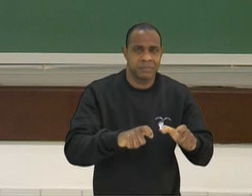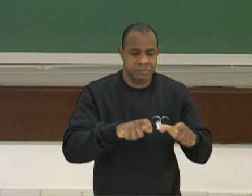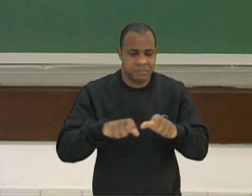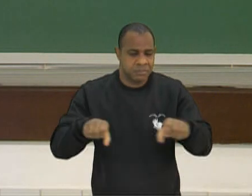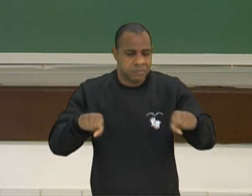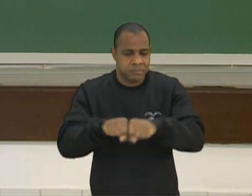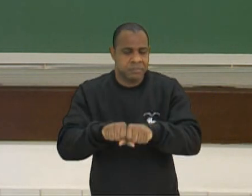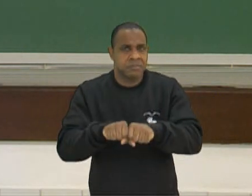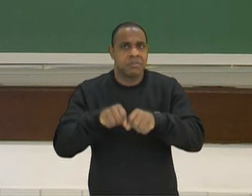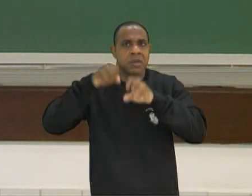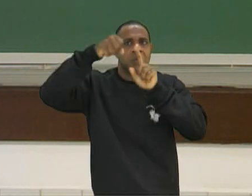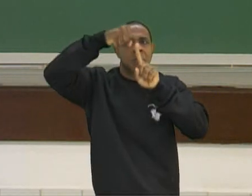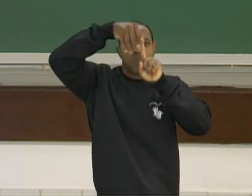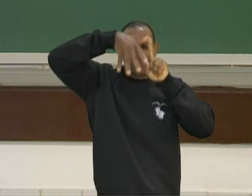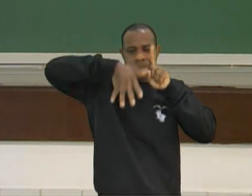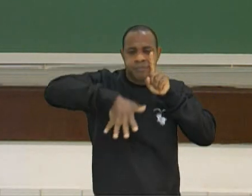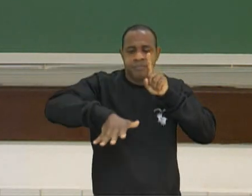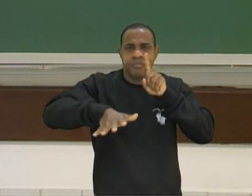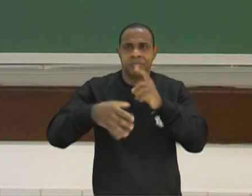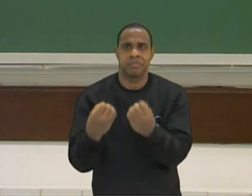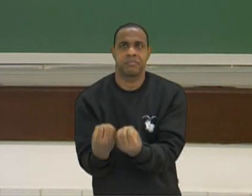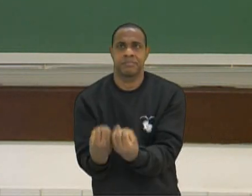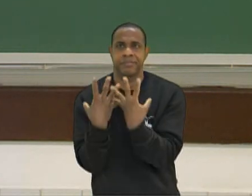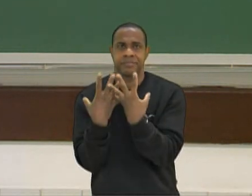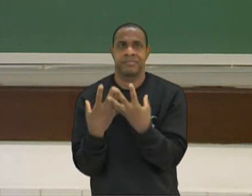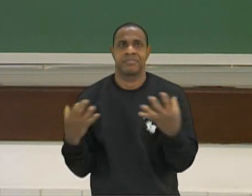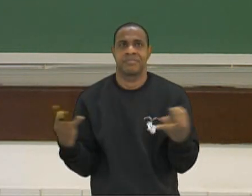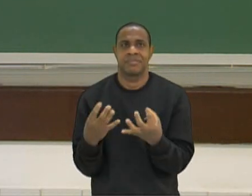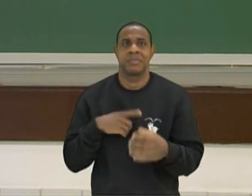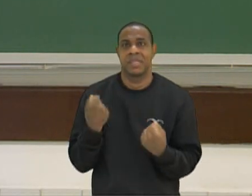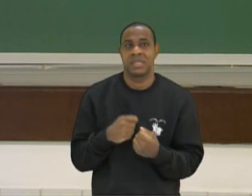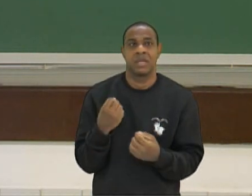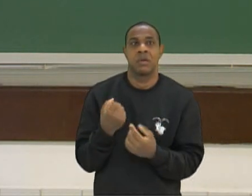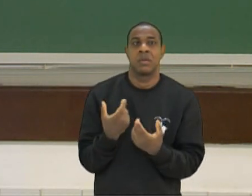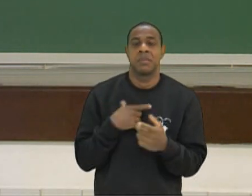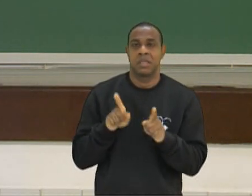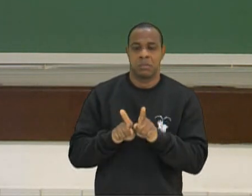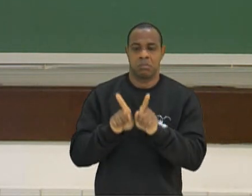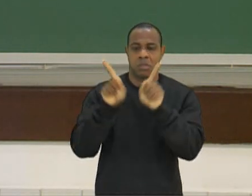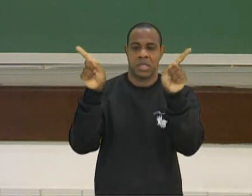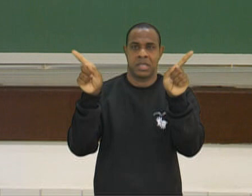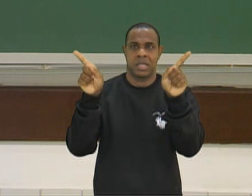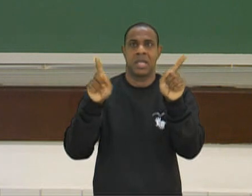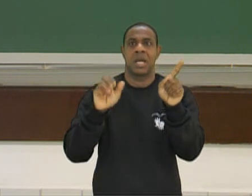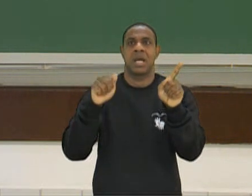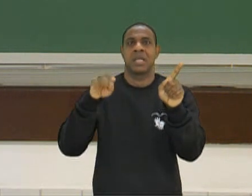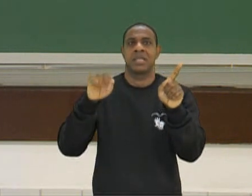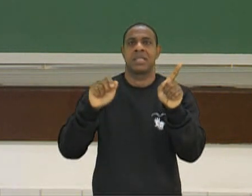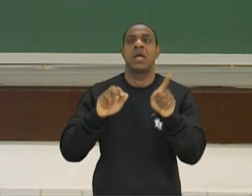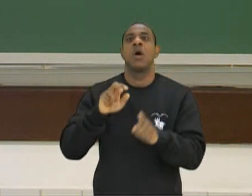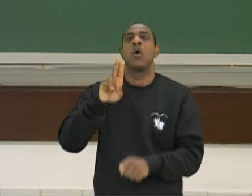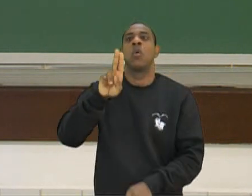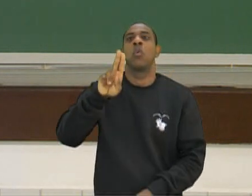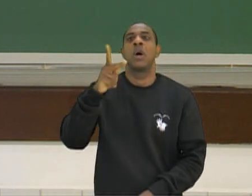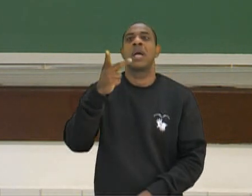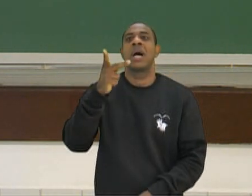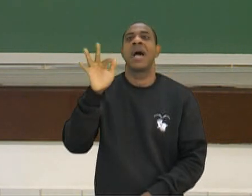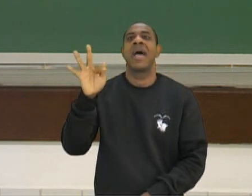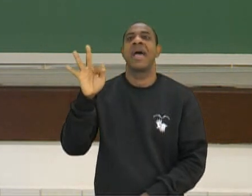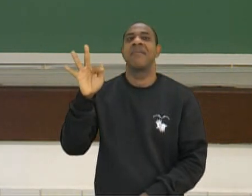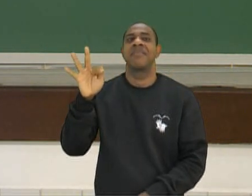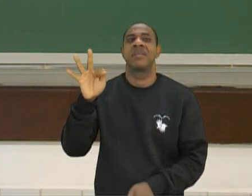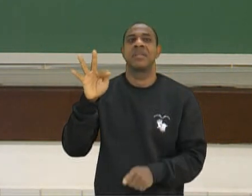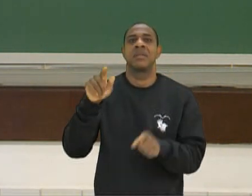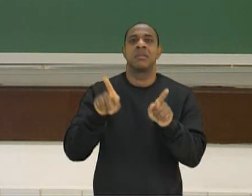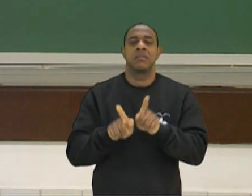de sinal, certo? E aí você vai fazer o quê? Você tem que ter uma antena adequada. Essa antena é uma antena UHF, onde ela vai estar